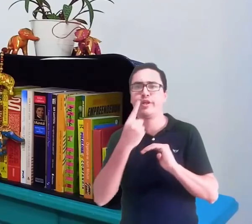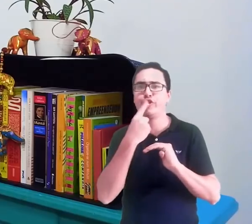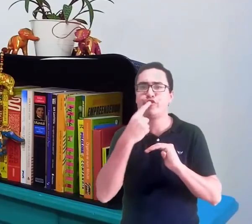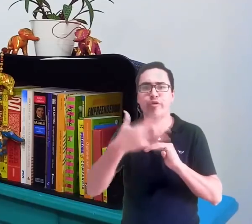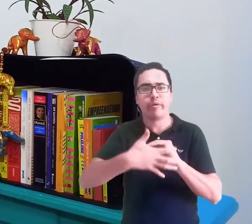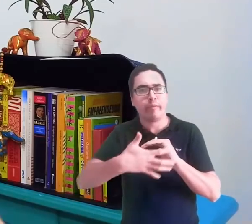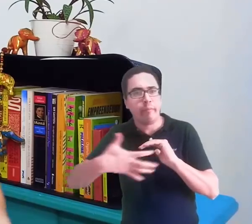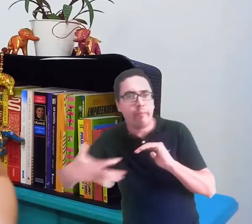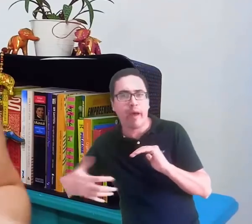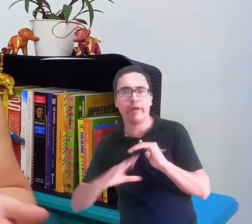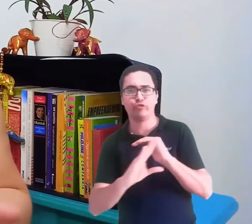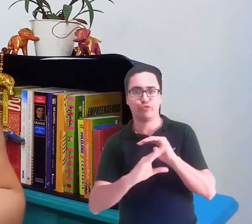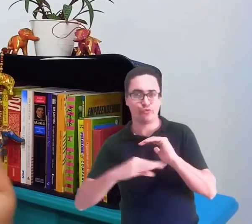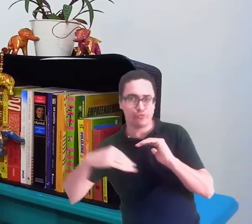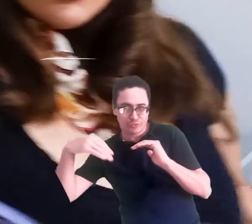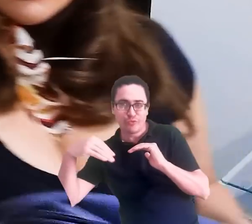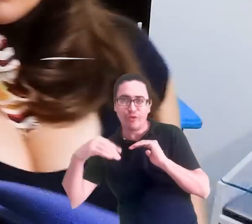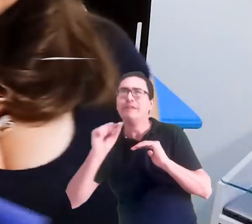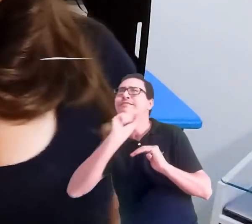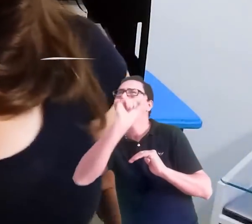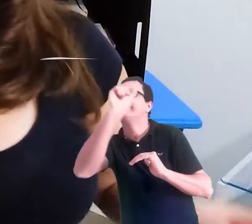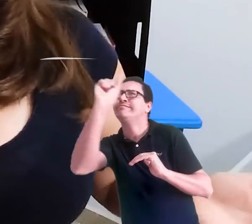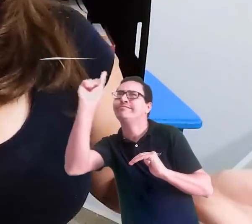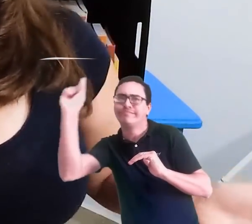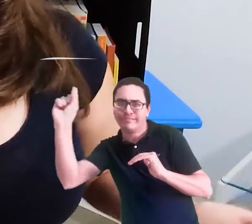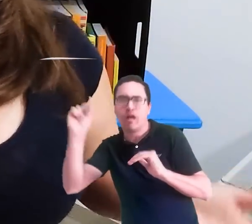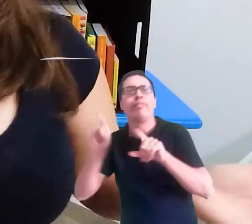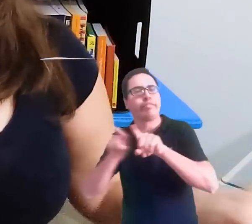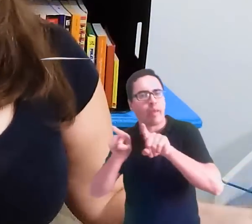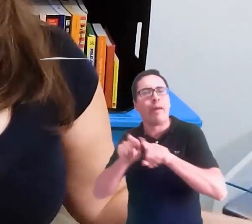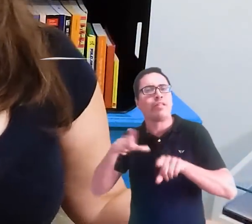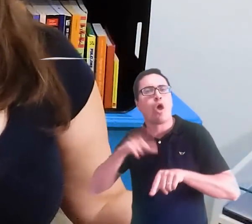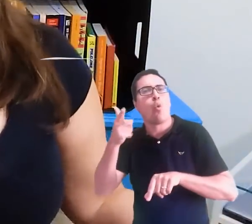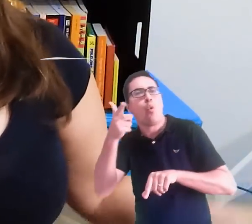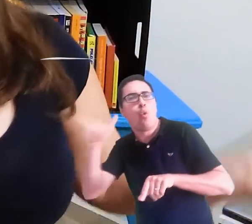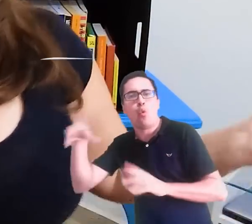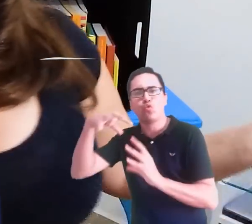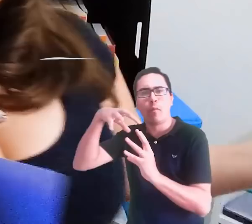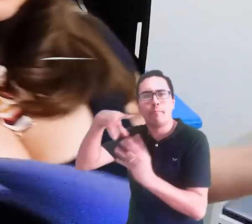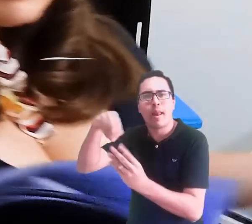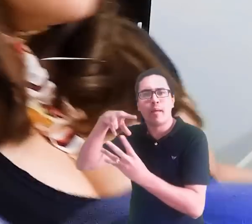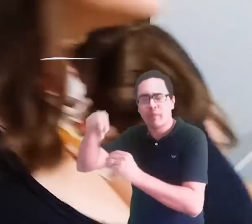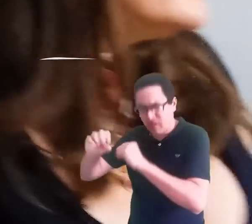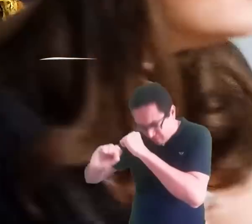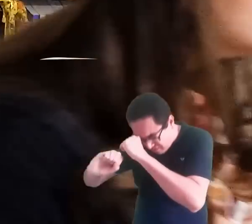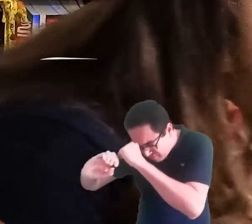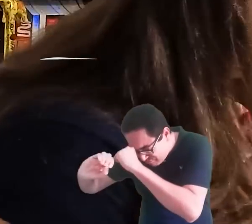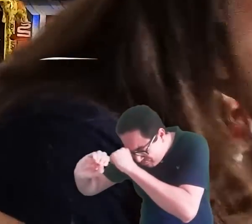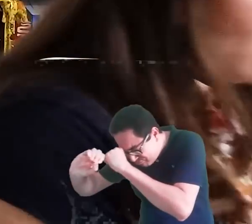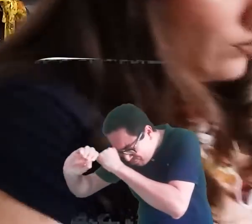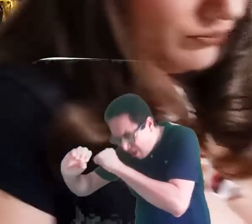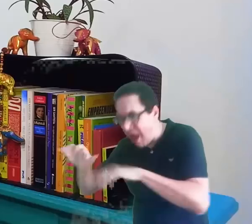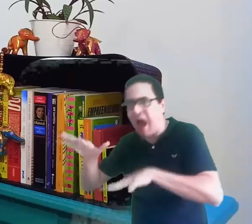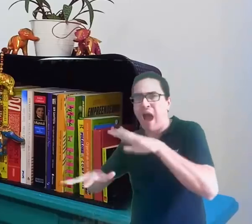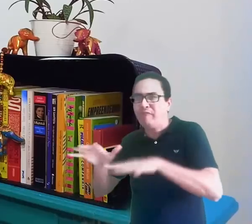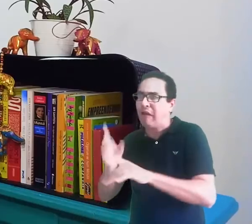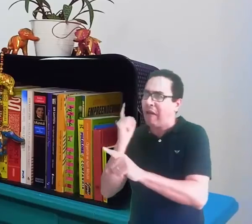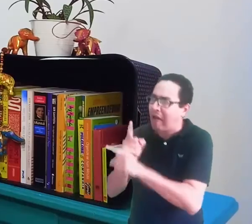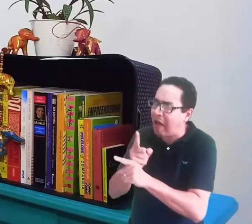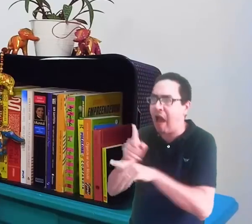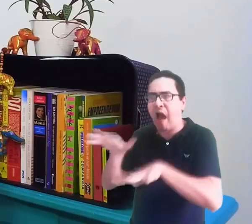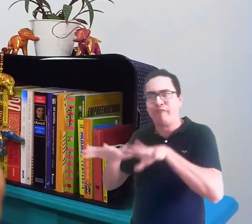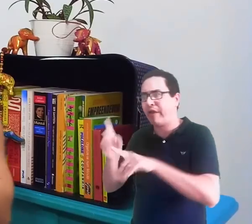quais demos nomes, a centenas de outros, às vezes tão pequenos que mal podemos vê-los no telescópio.